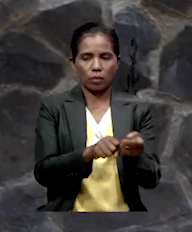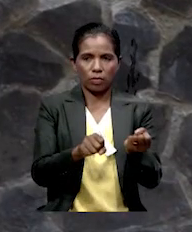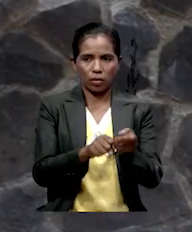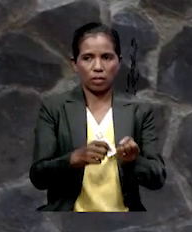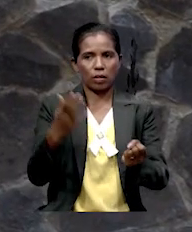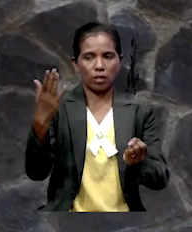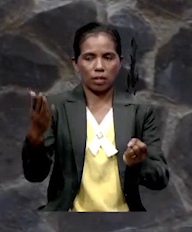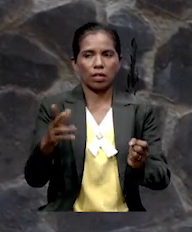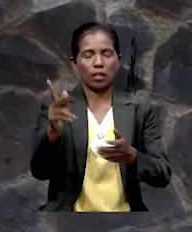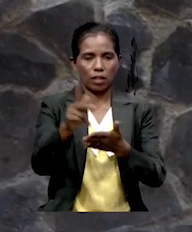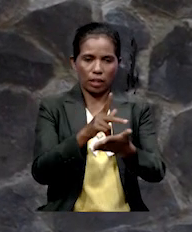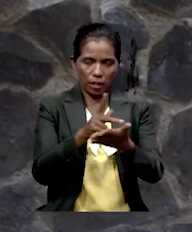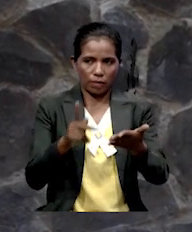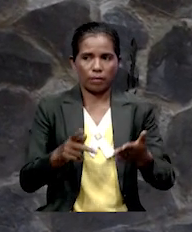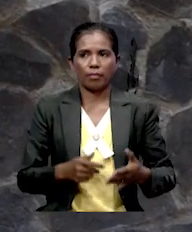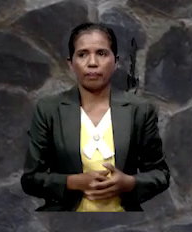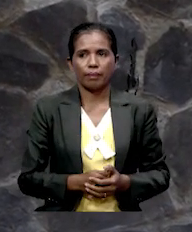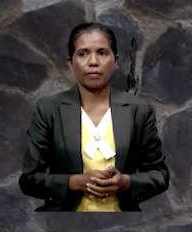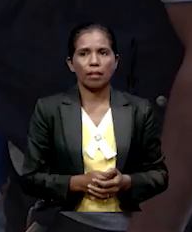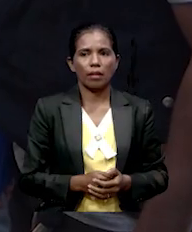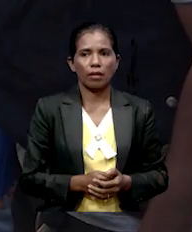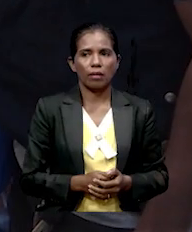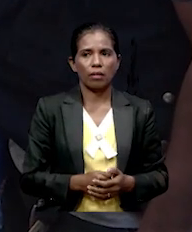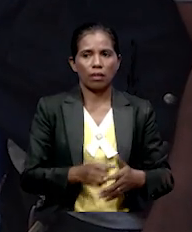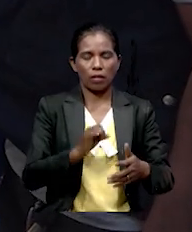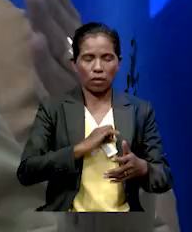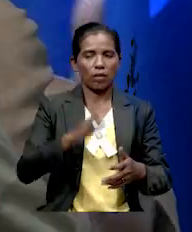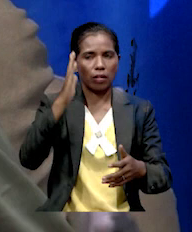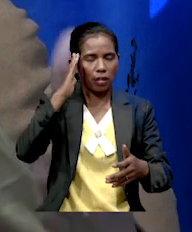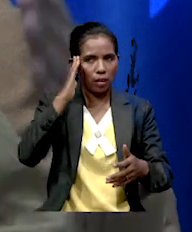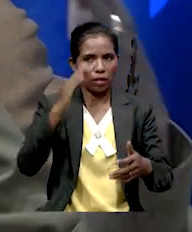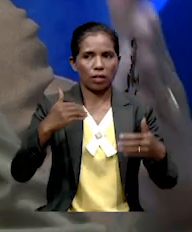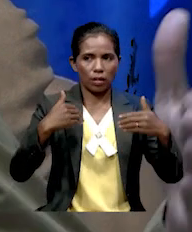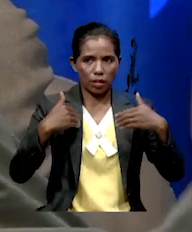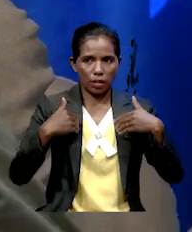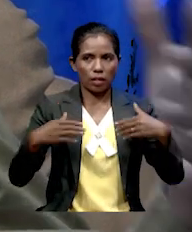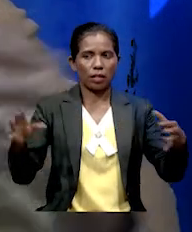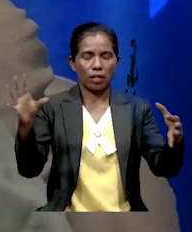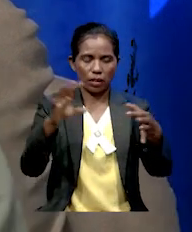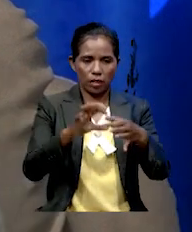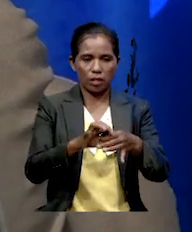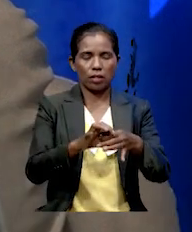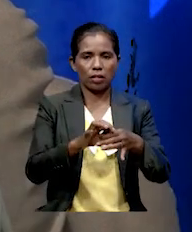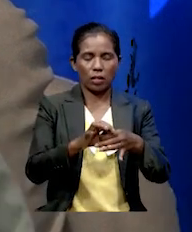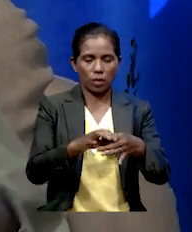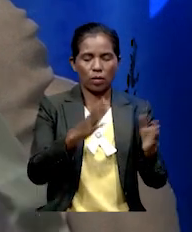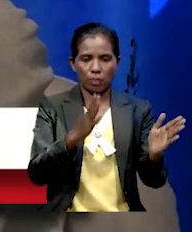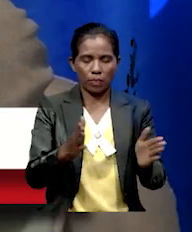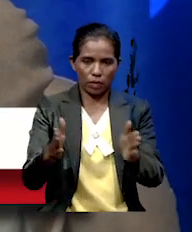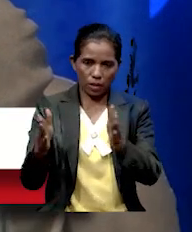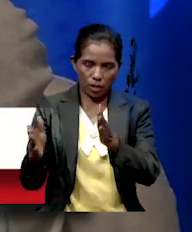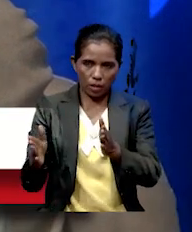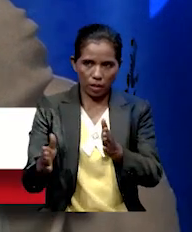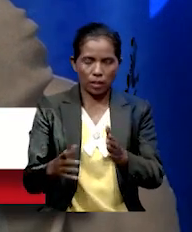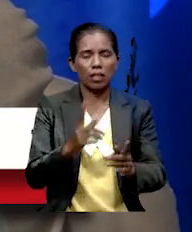a indício crime. Não ia bater até, nia e a ligação ao factos anterior, ao processo anterior. Oidane